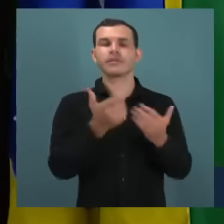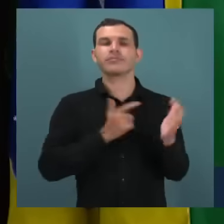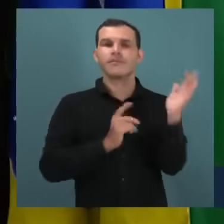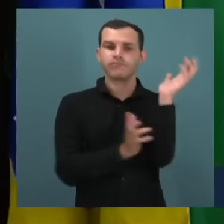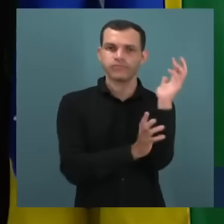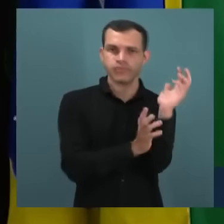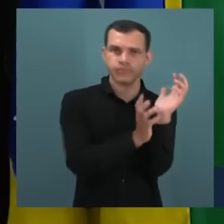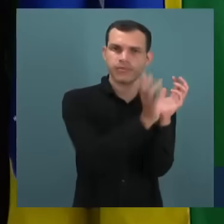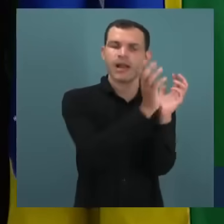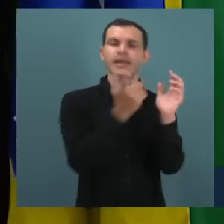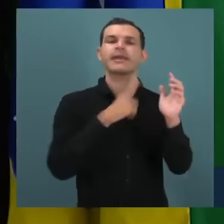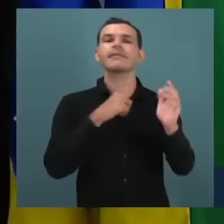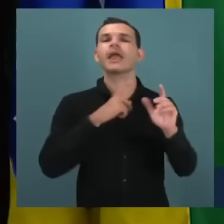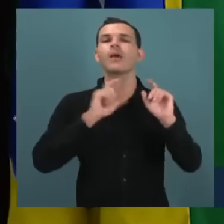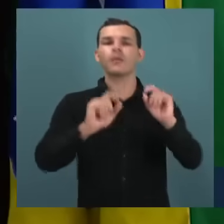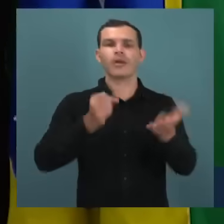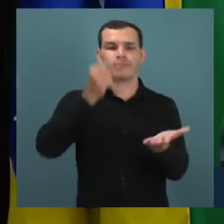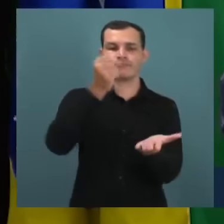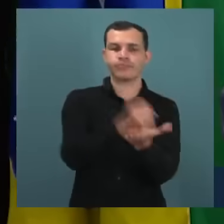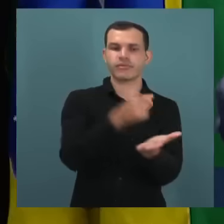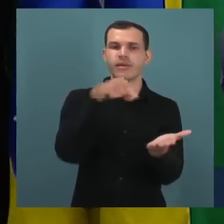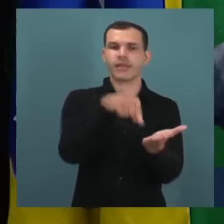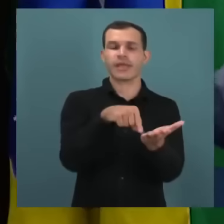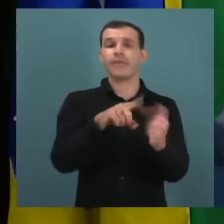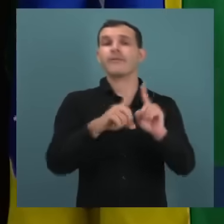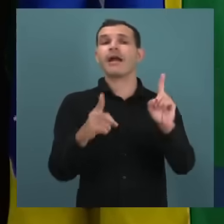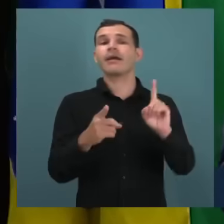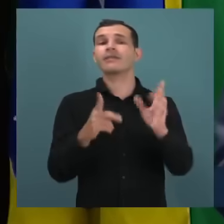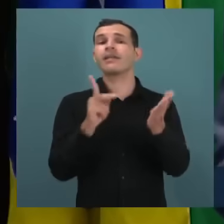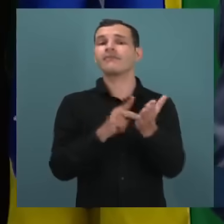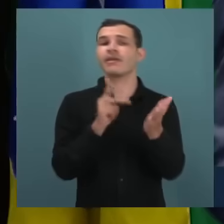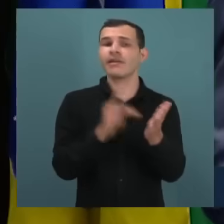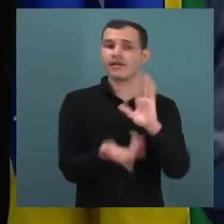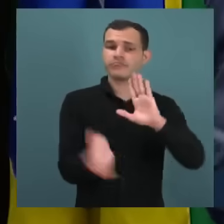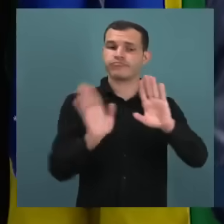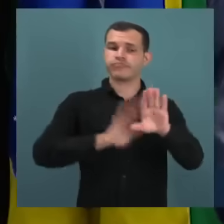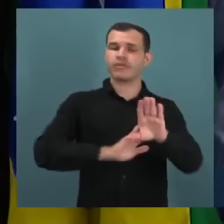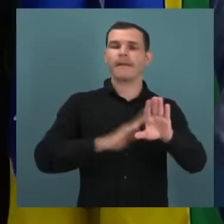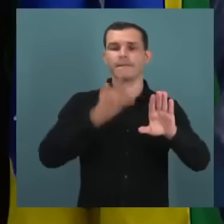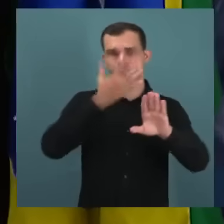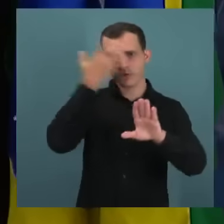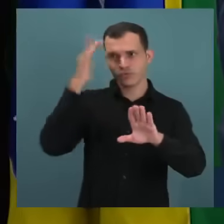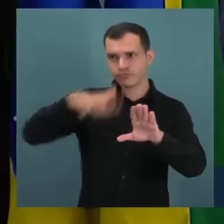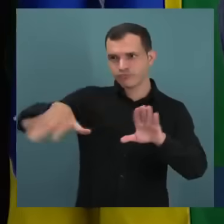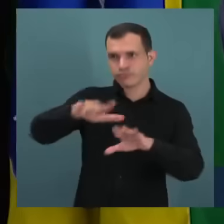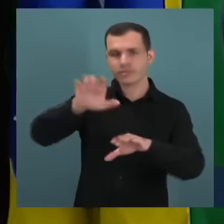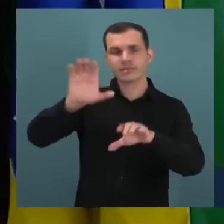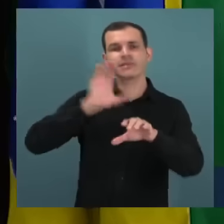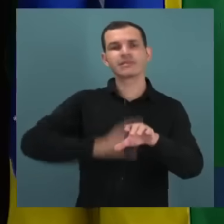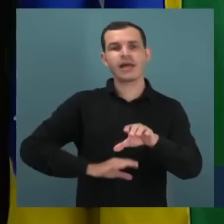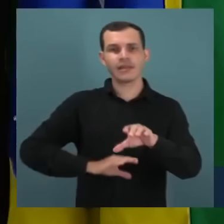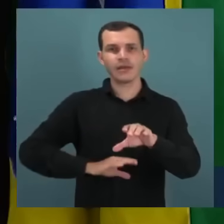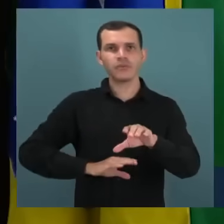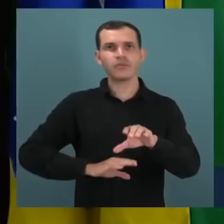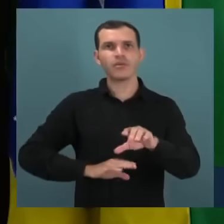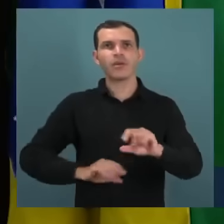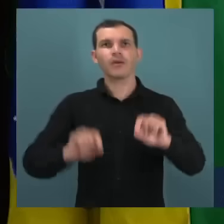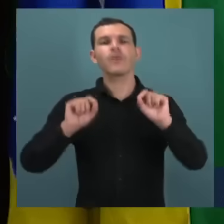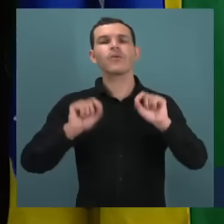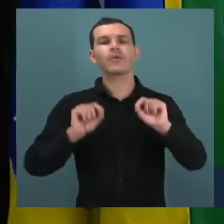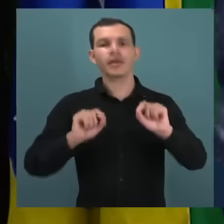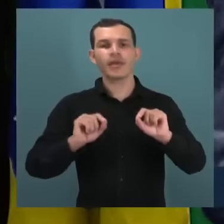de um carimbo, na verdade, extorquem o cidadão comum. E a direita defende a desburocratização